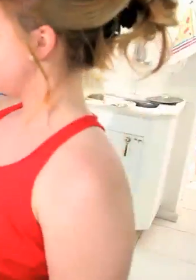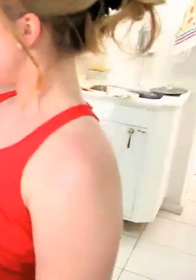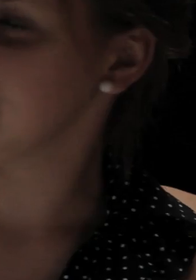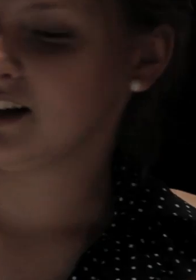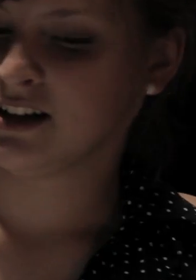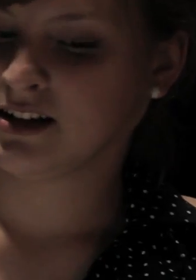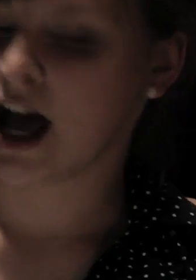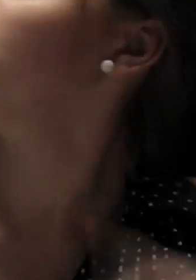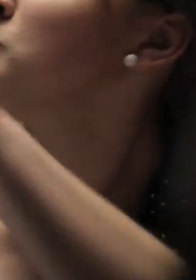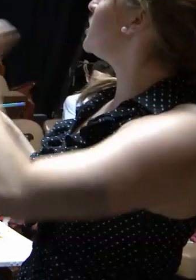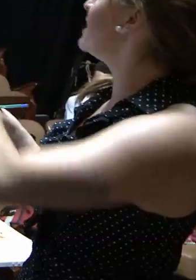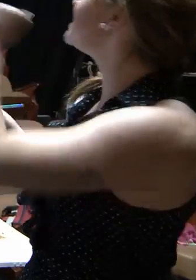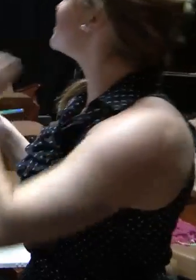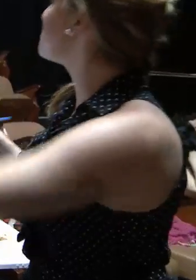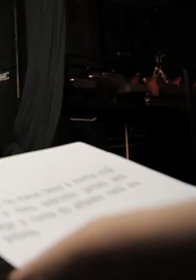próxima!